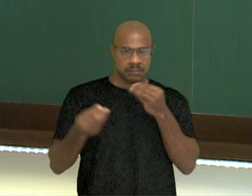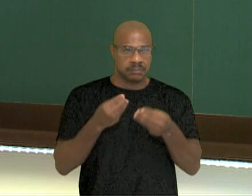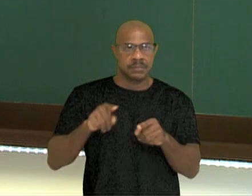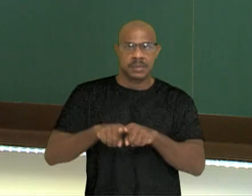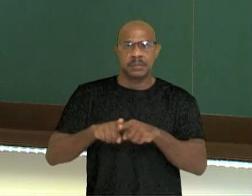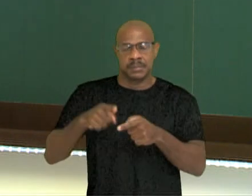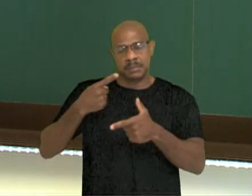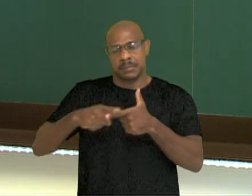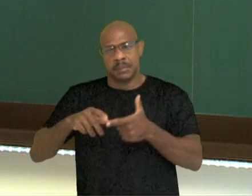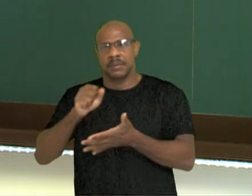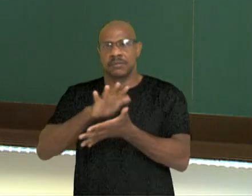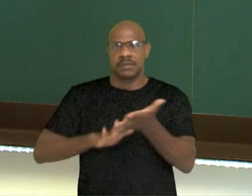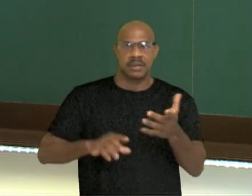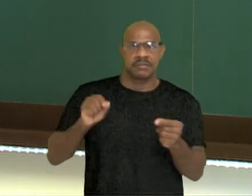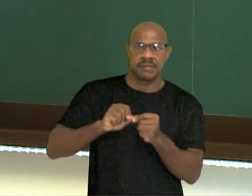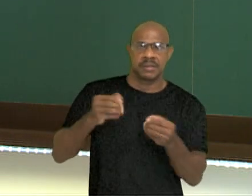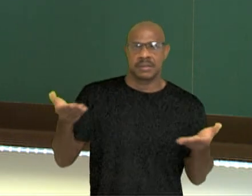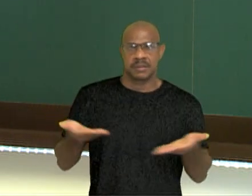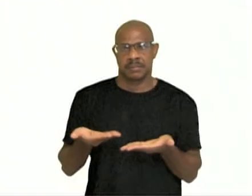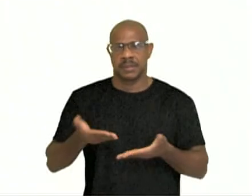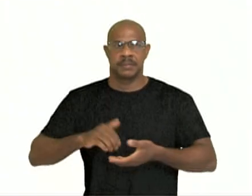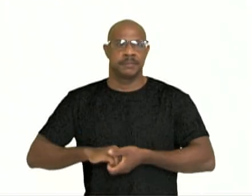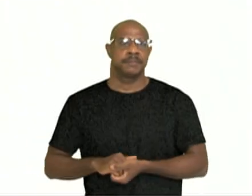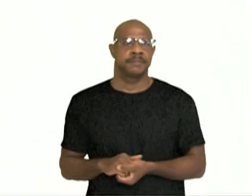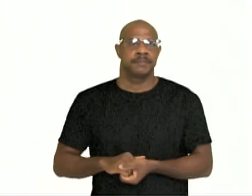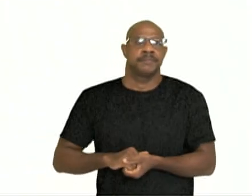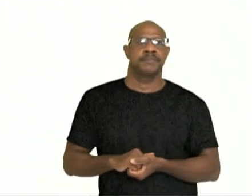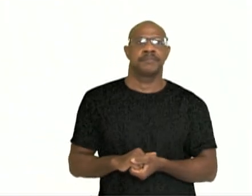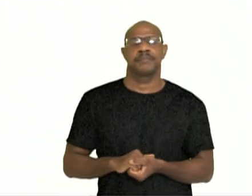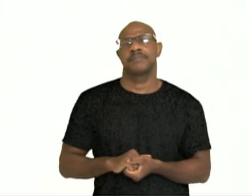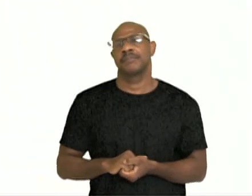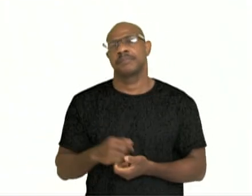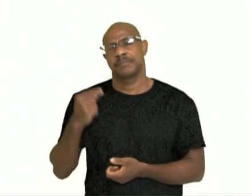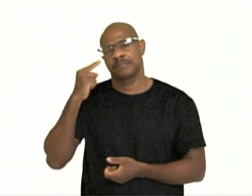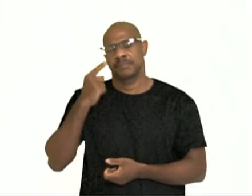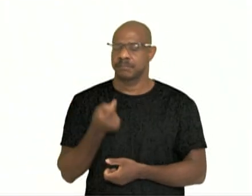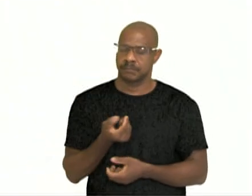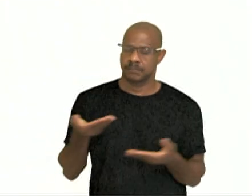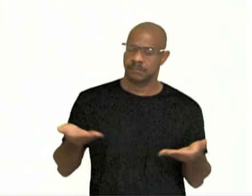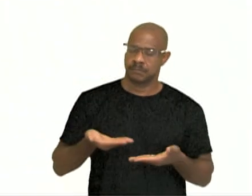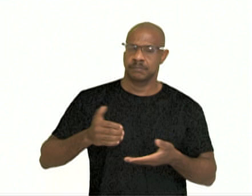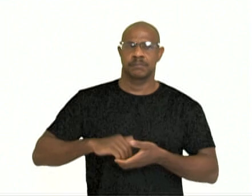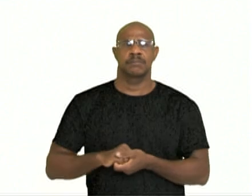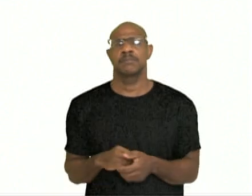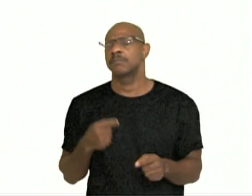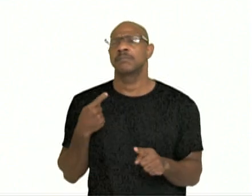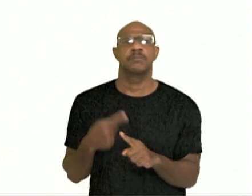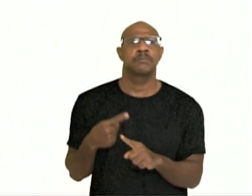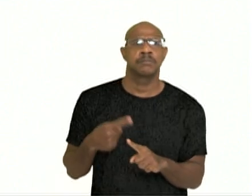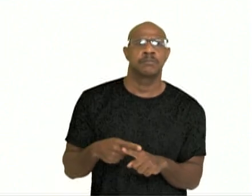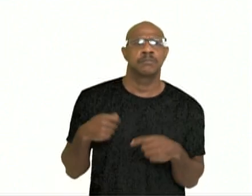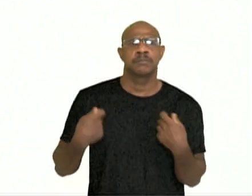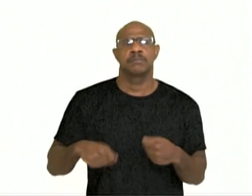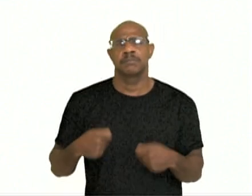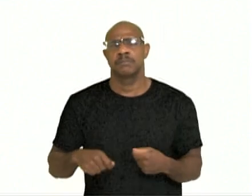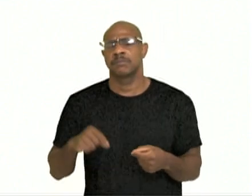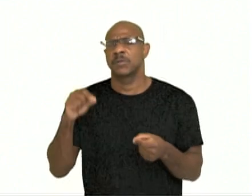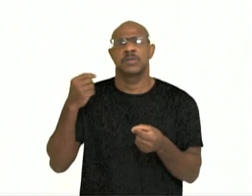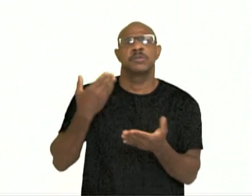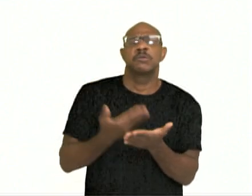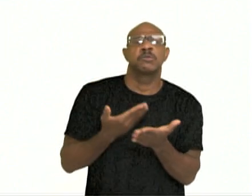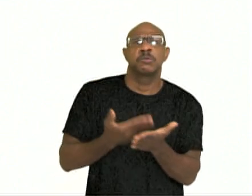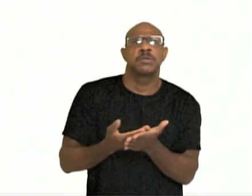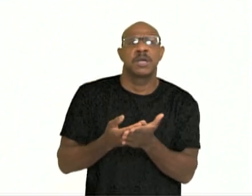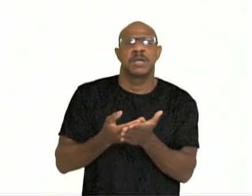envolvendo o cosseno. Então, esses são os nossos objetivos. Vamos pensar um pouquinho por que a gente estuda a